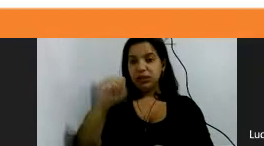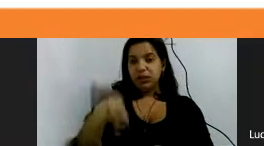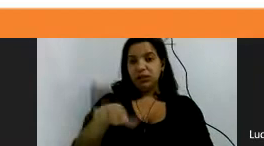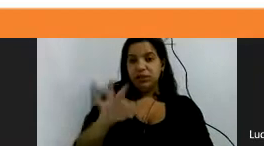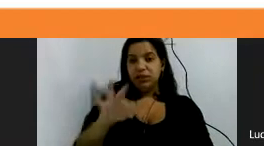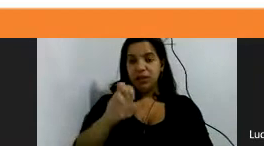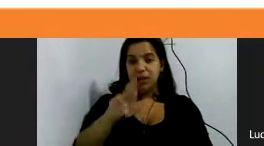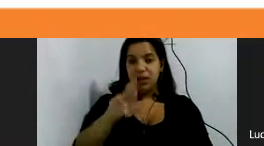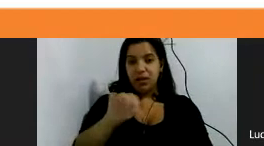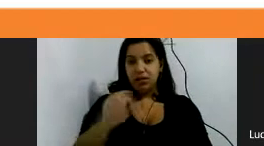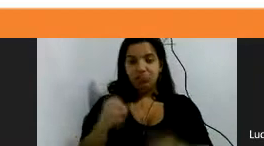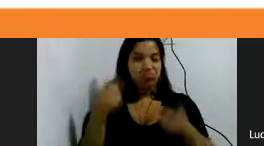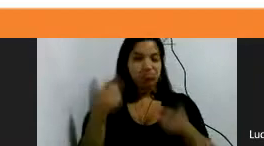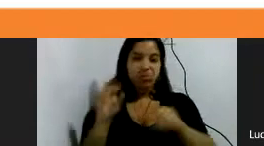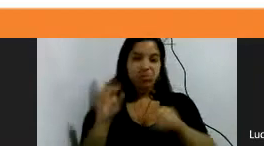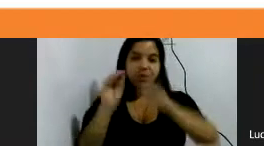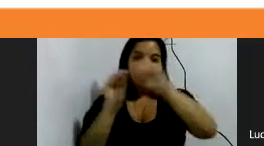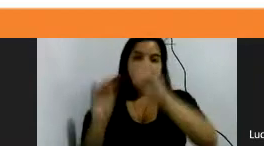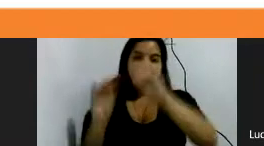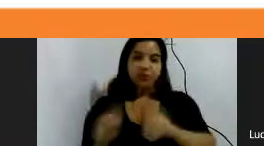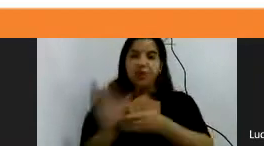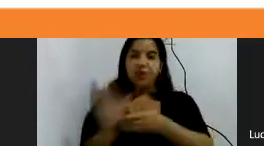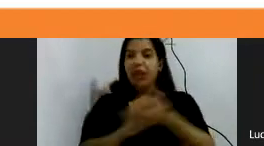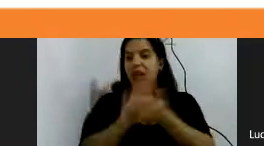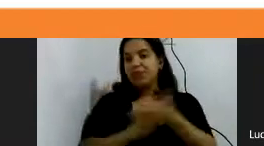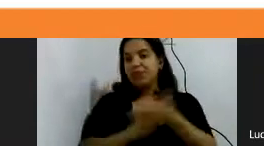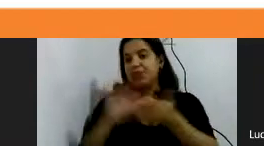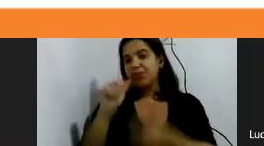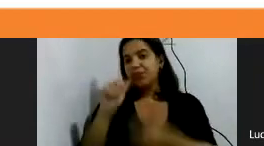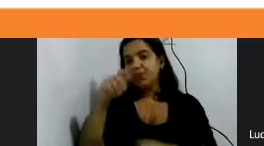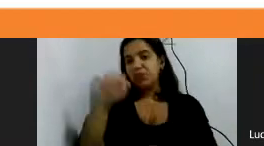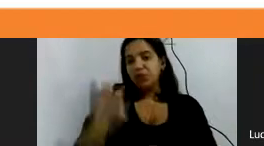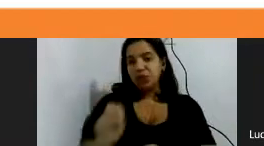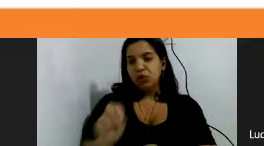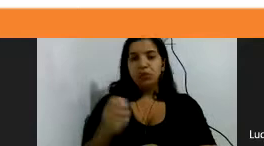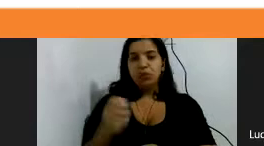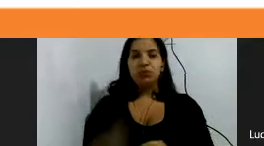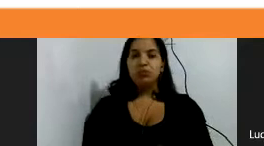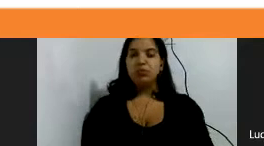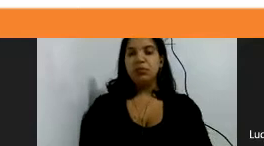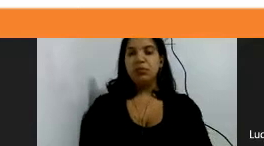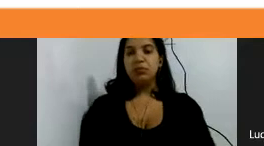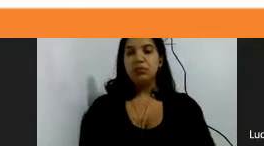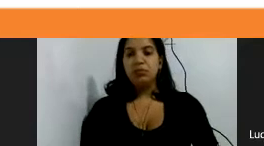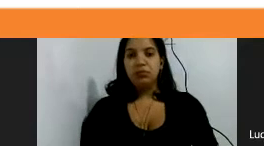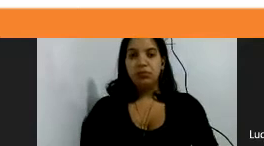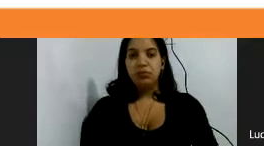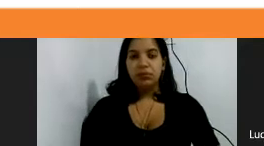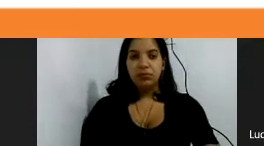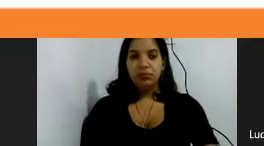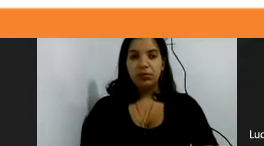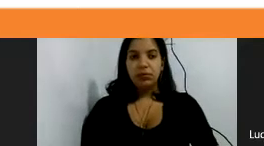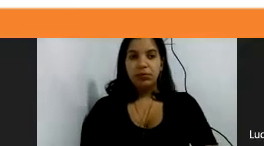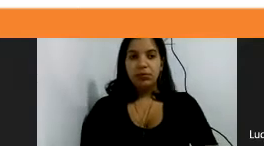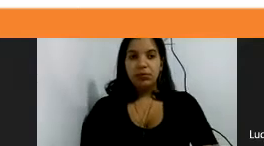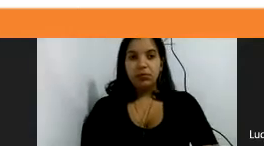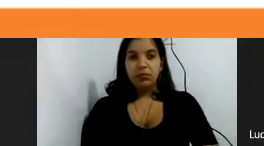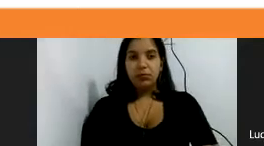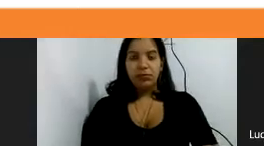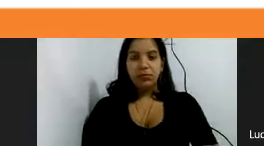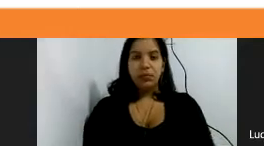a gente não tem a inserção de nenhum antígeno no substrato. Então, aqui a gente tem a